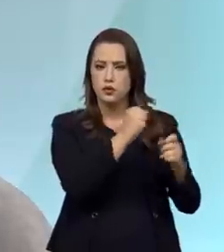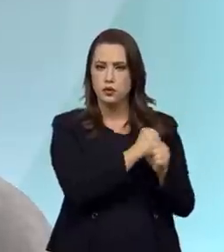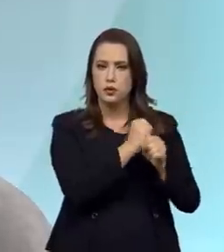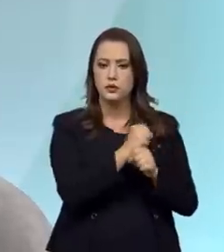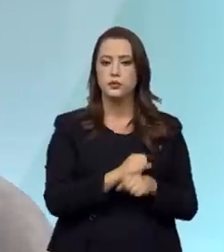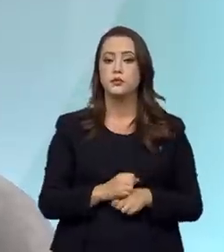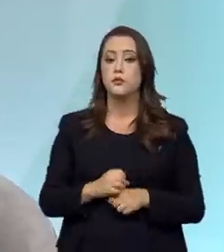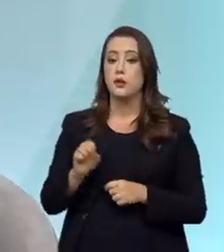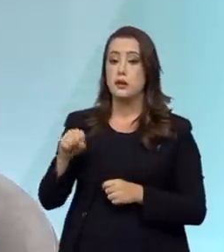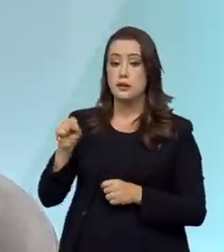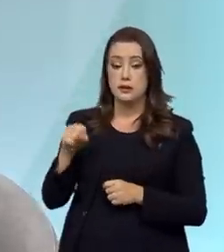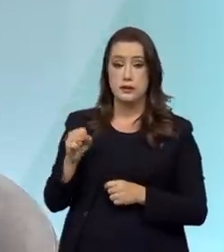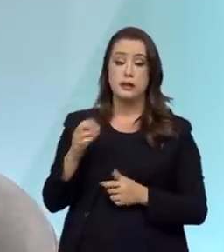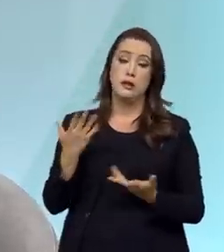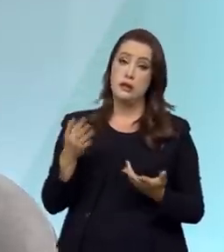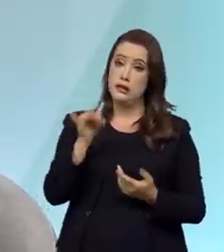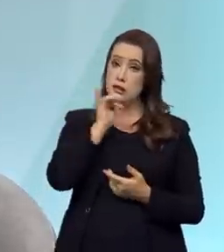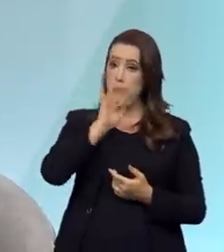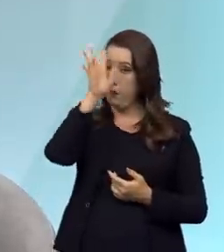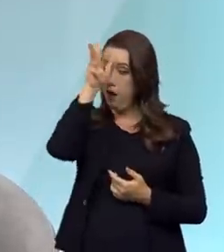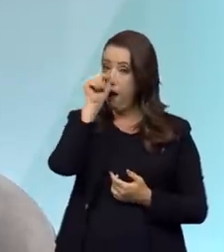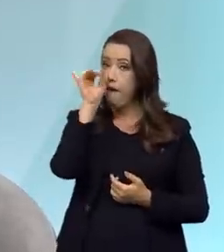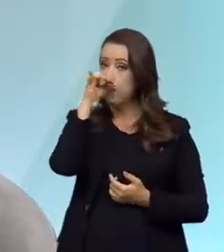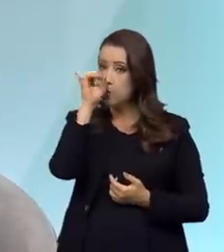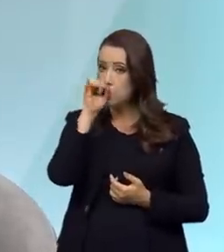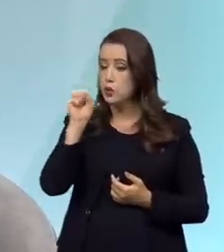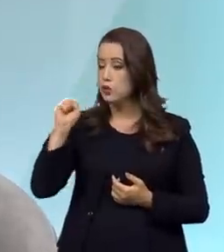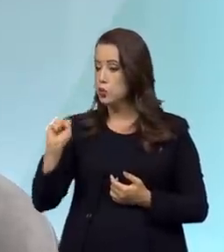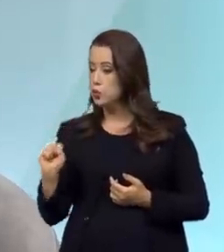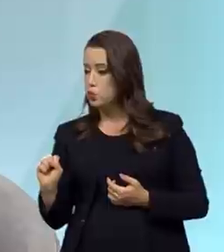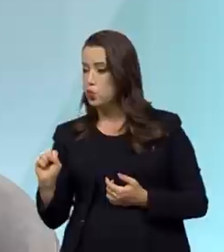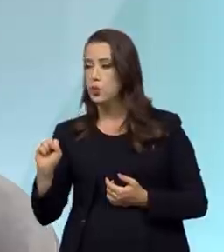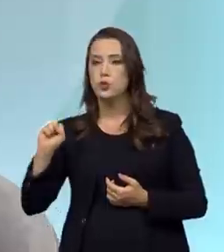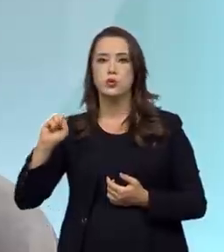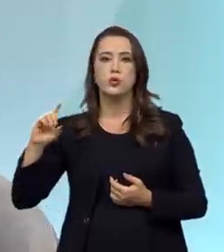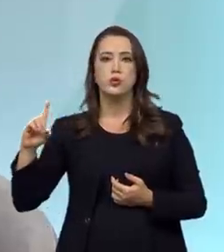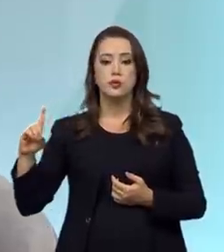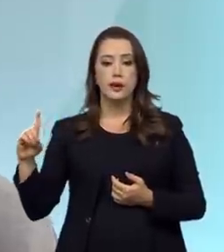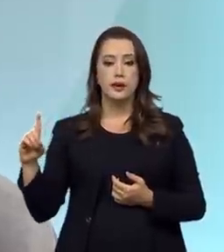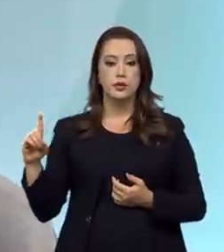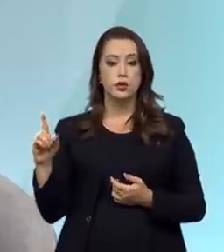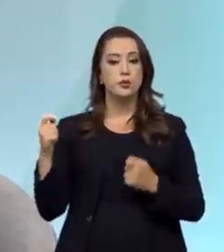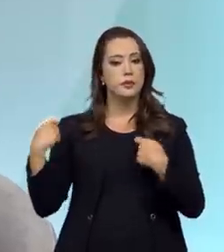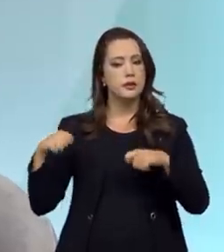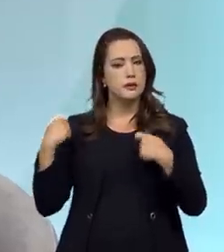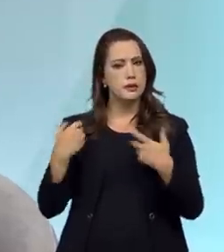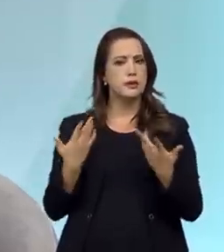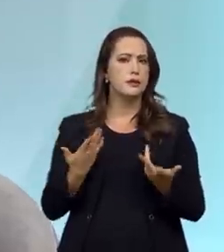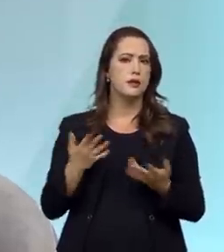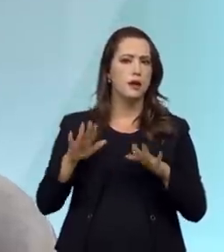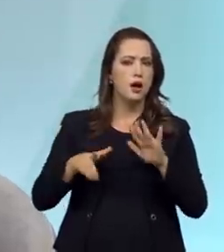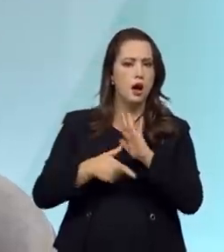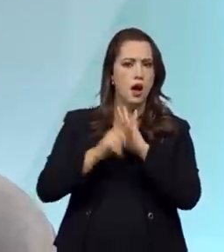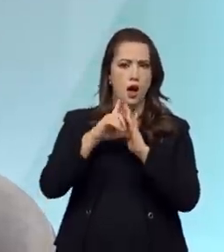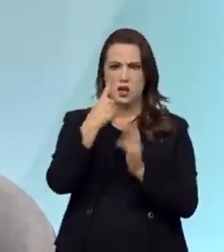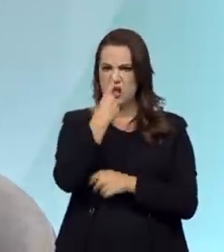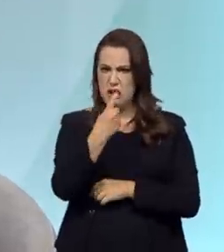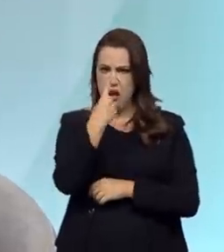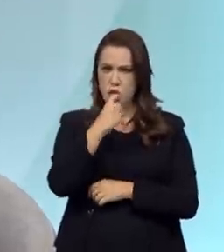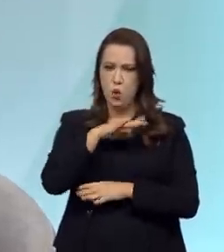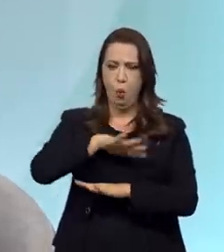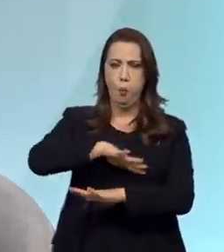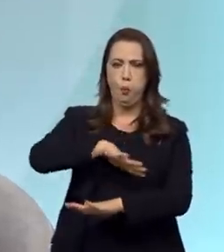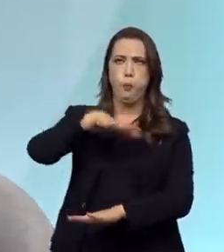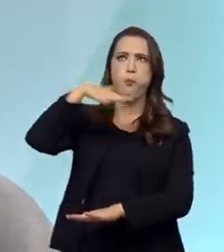metano aves e suínos está aqui no sul e no Sudeste no centro-oeste é bastante importante você dá uma solução aquilo que era lixo aquilo que a